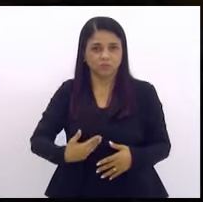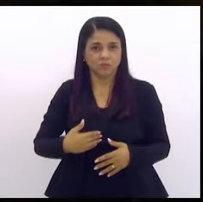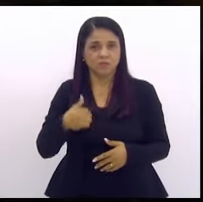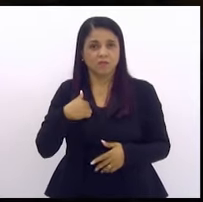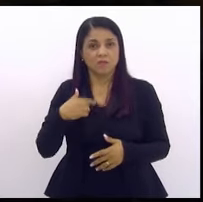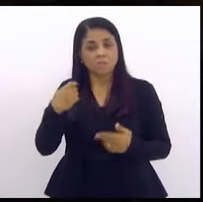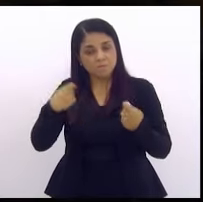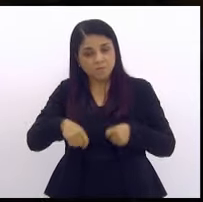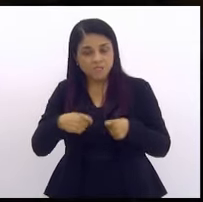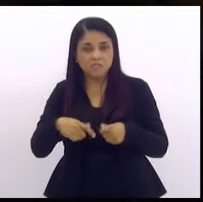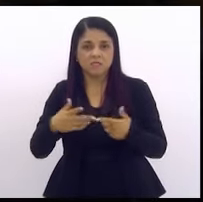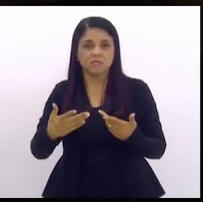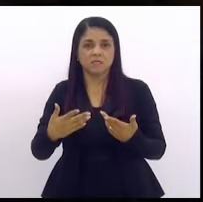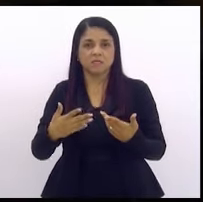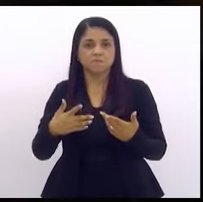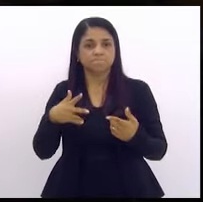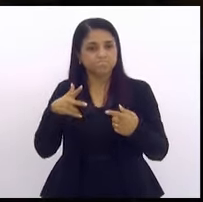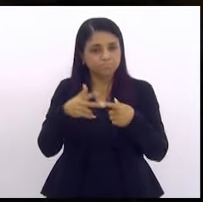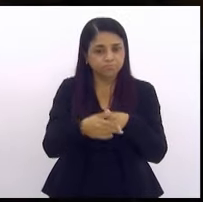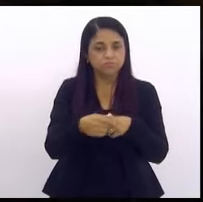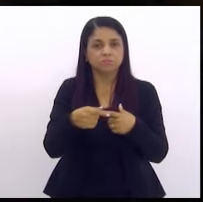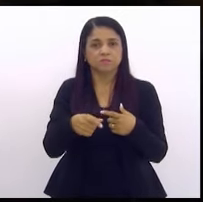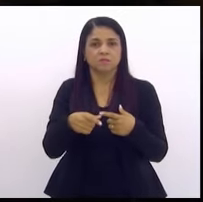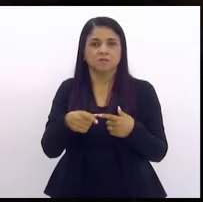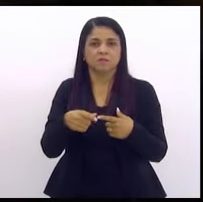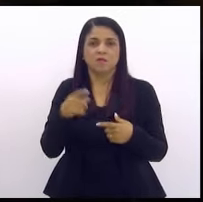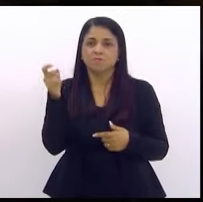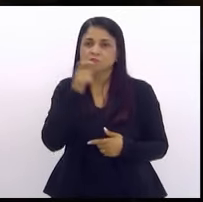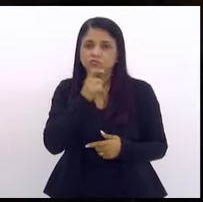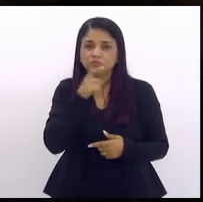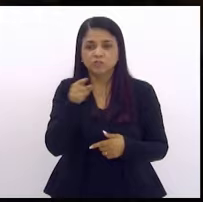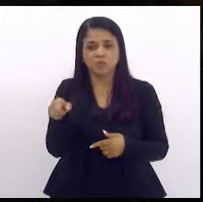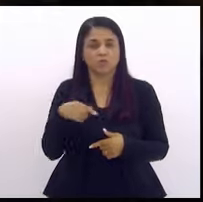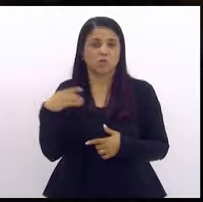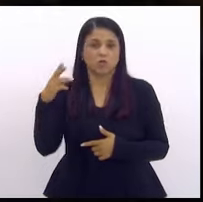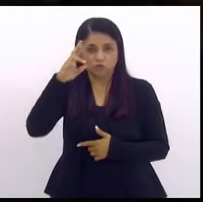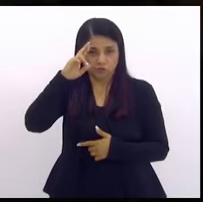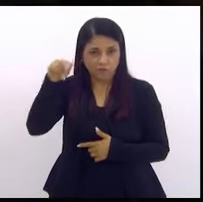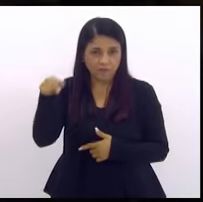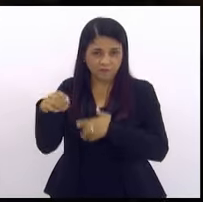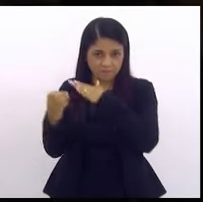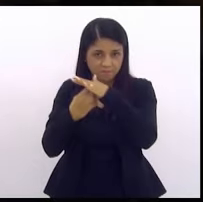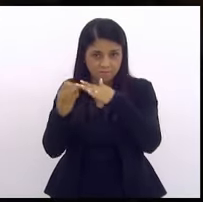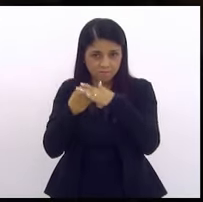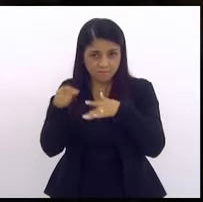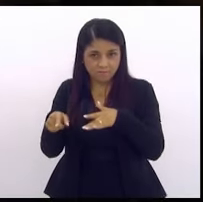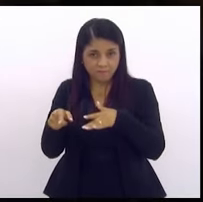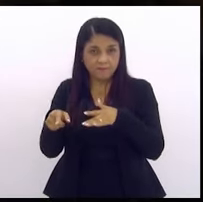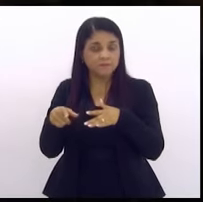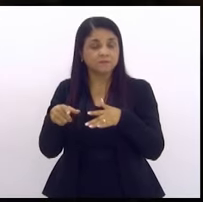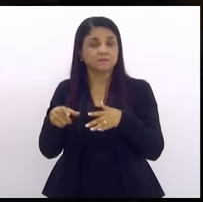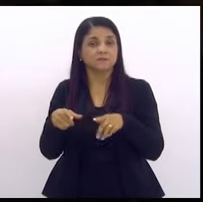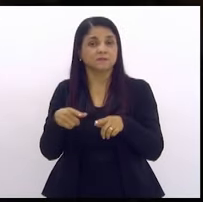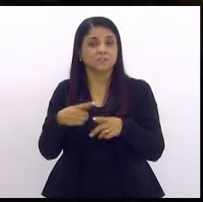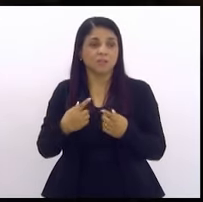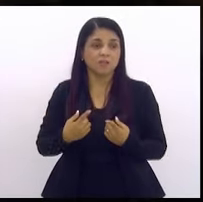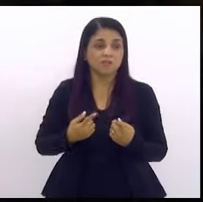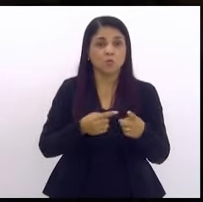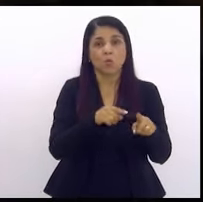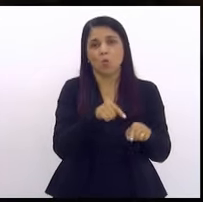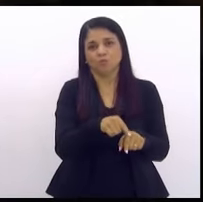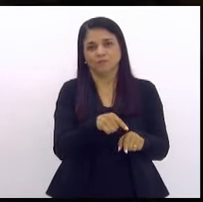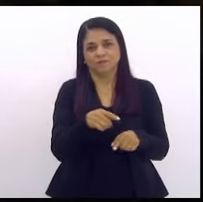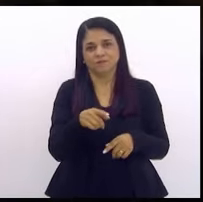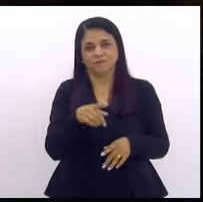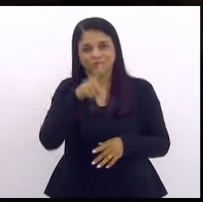rodoviário. Mentira. Eles estão sufocando os rodoviários aos poucos. O que vai acontecer com essa crise é que daqui a pouco, por conta da inoperância do